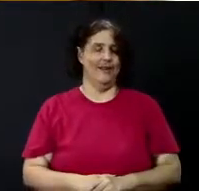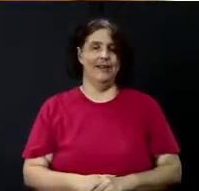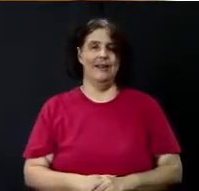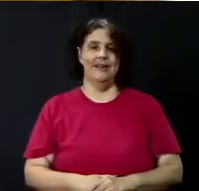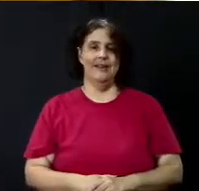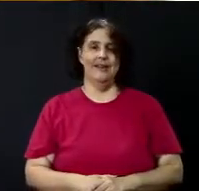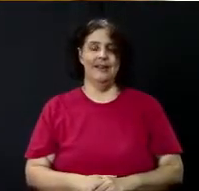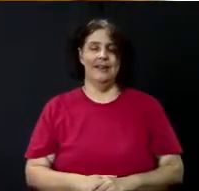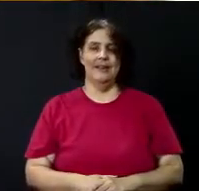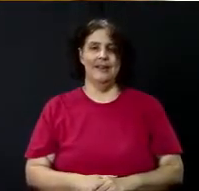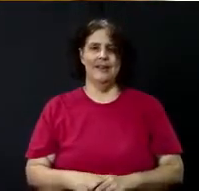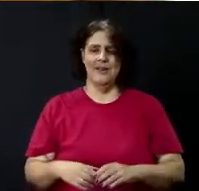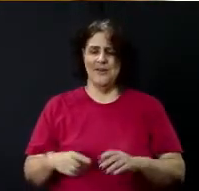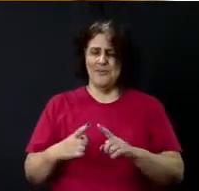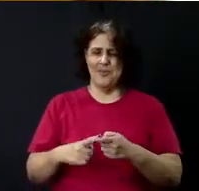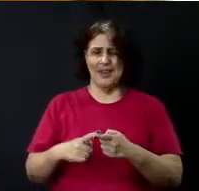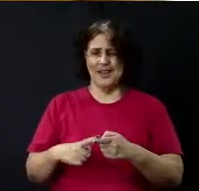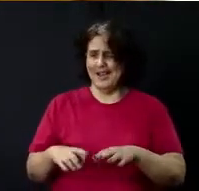prazer?